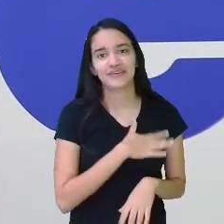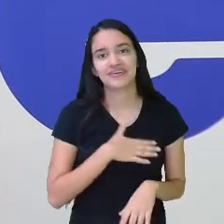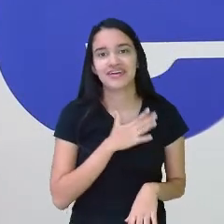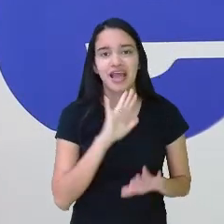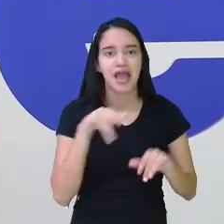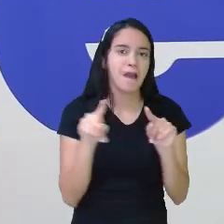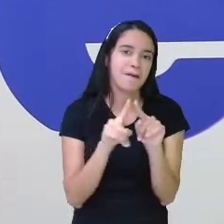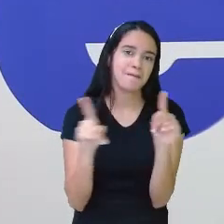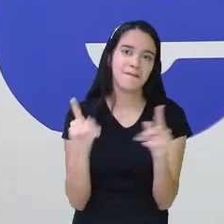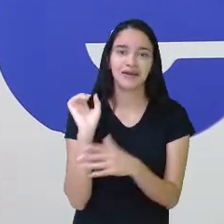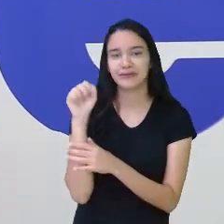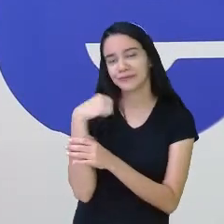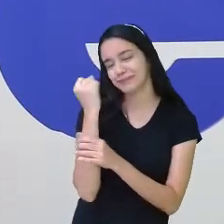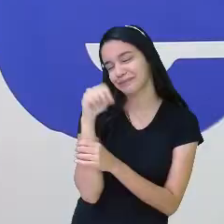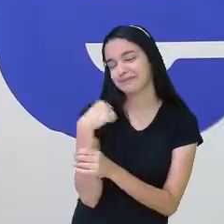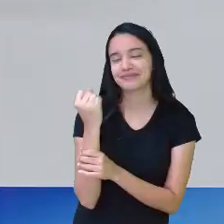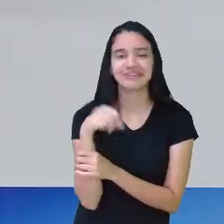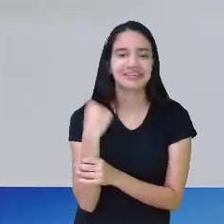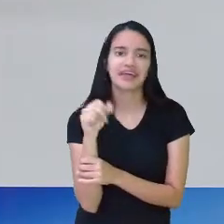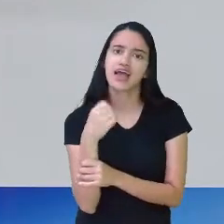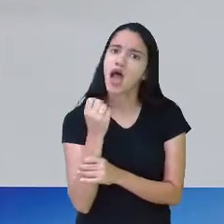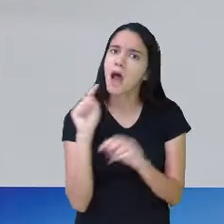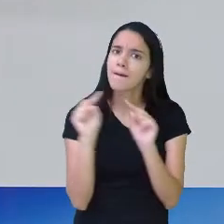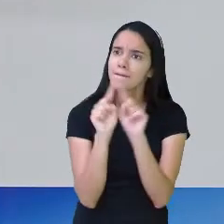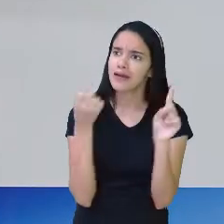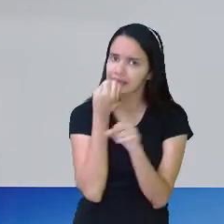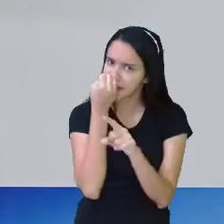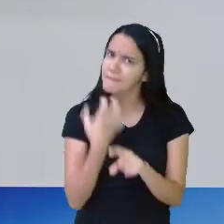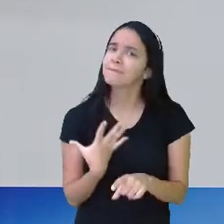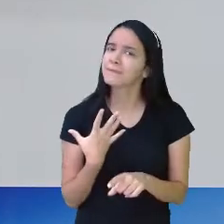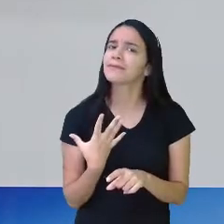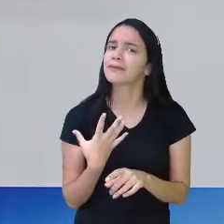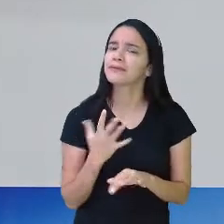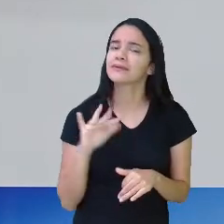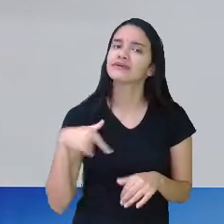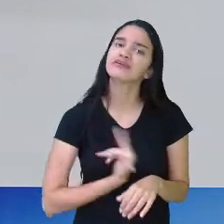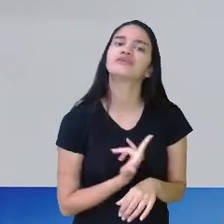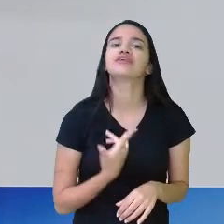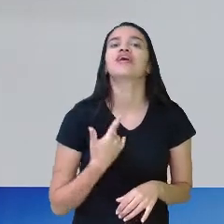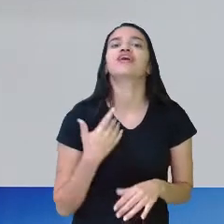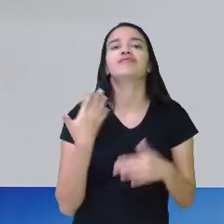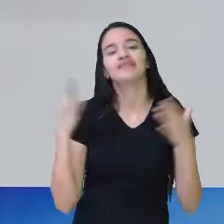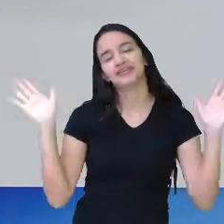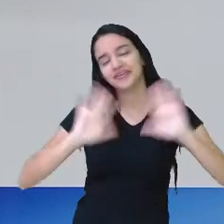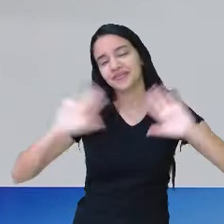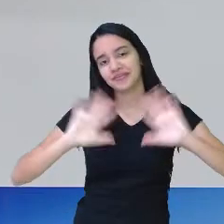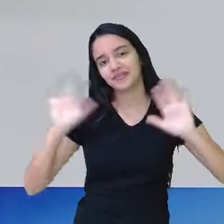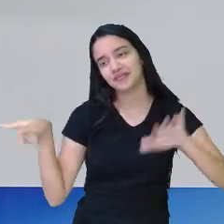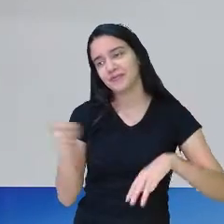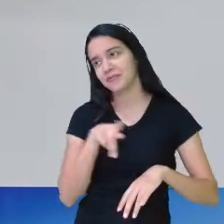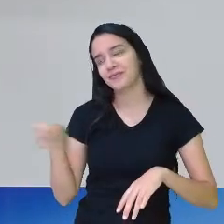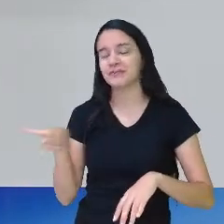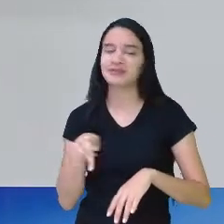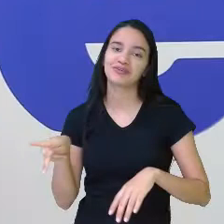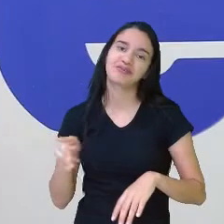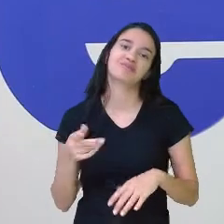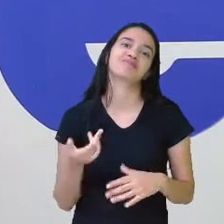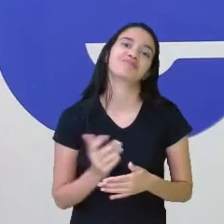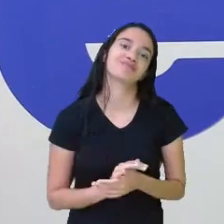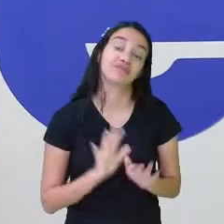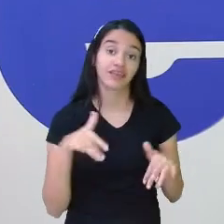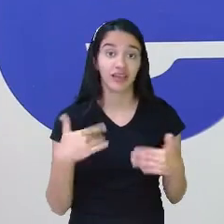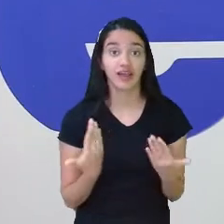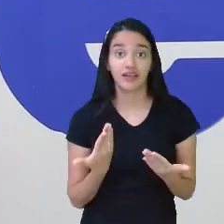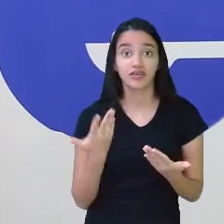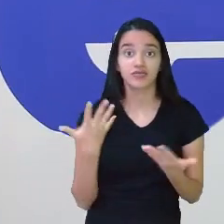menor coordenação motora. Ah, mas é bom para ativar a coordenação motora e a gente vai ter que se despedir, professora Mauricéia.